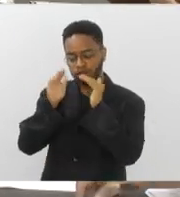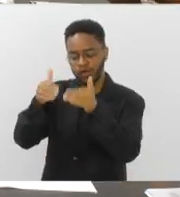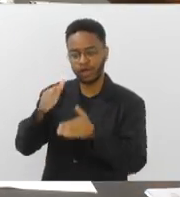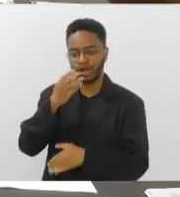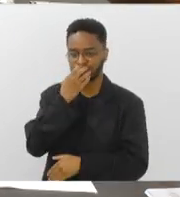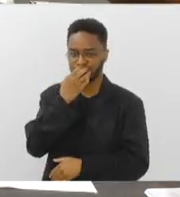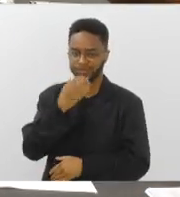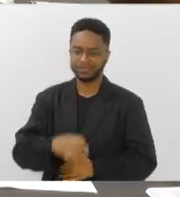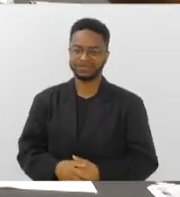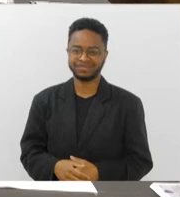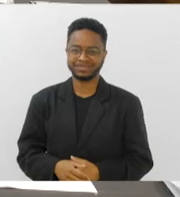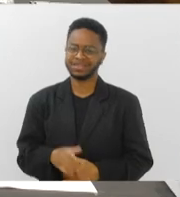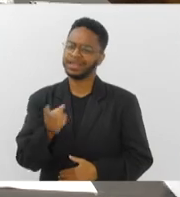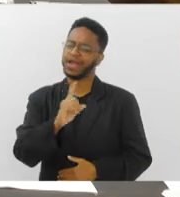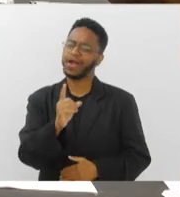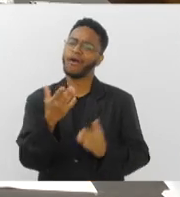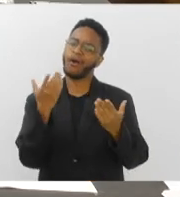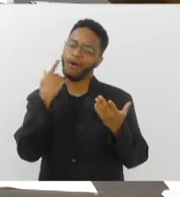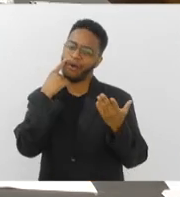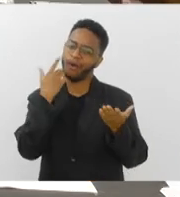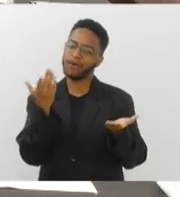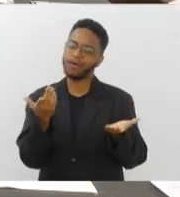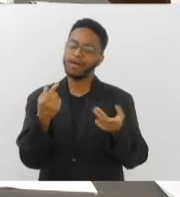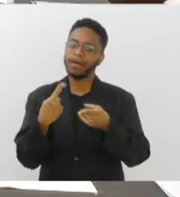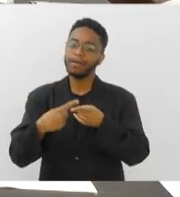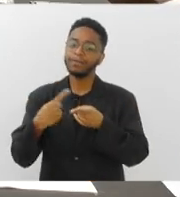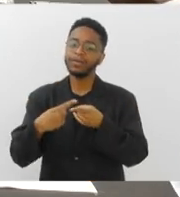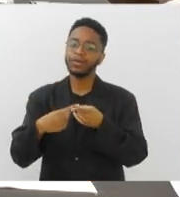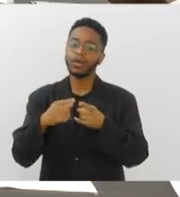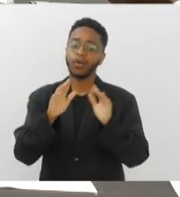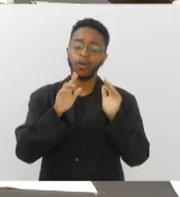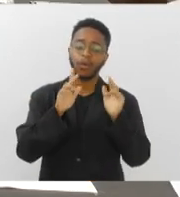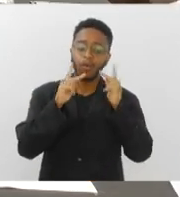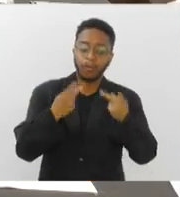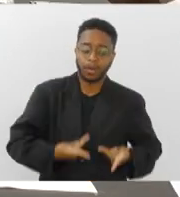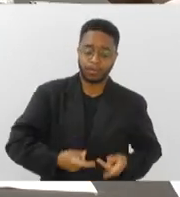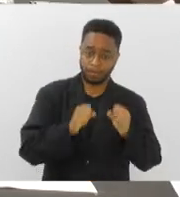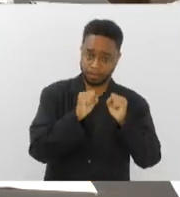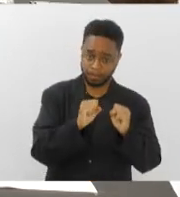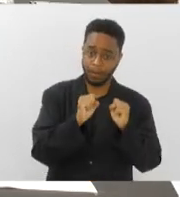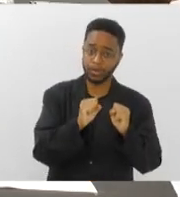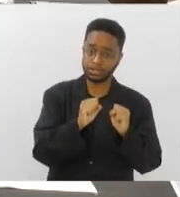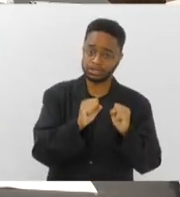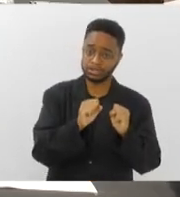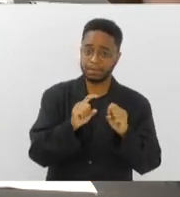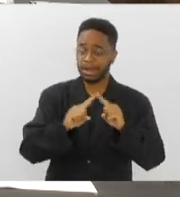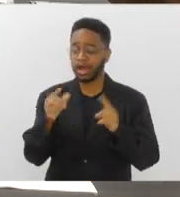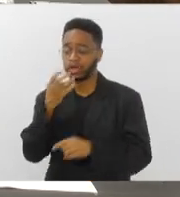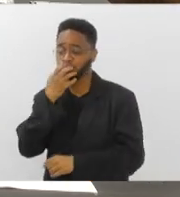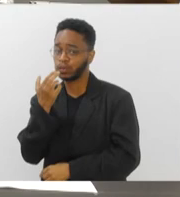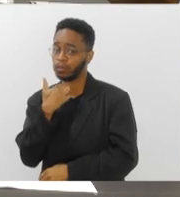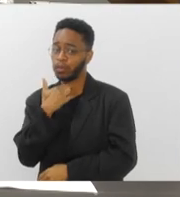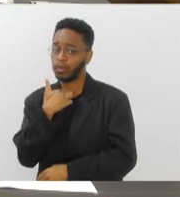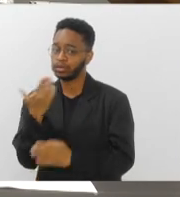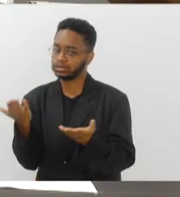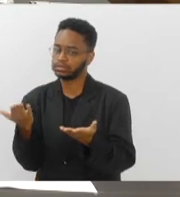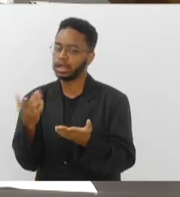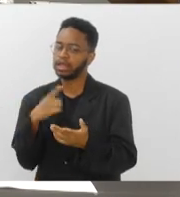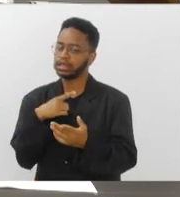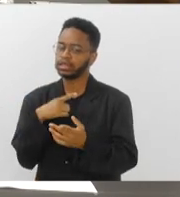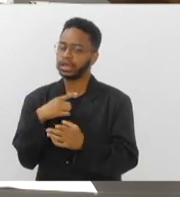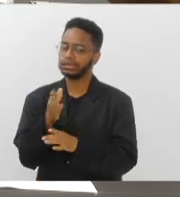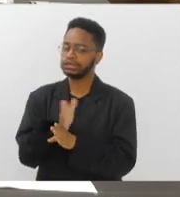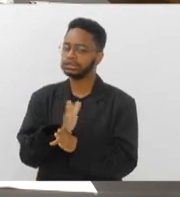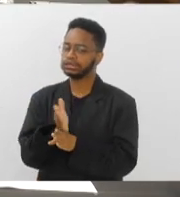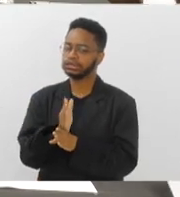mas peraí, por que para o humano? Por que, que o humano pode ficar no barato aí e cachorro? Aí tem dupla entendimento.